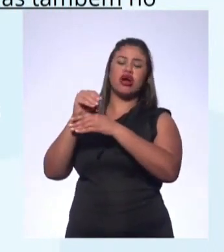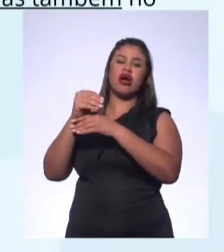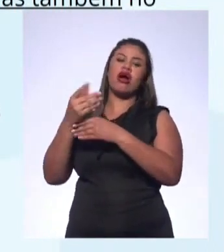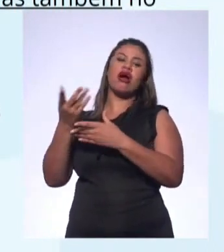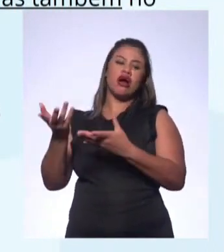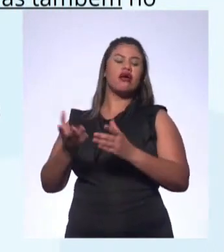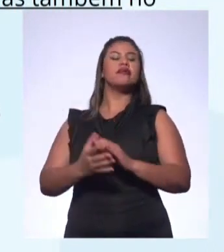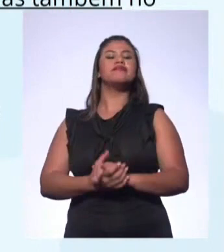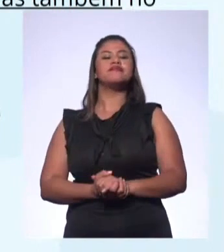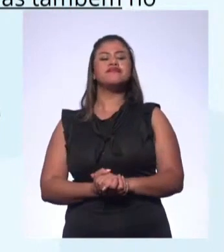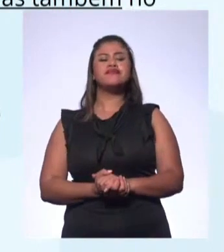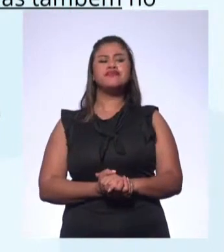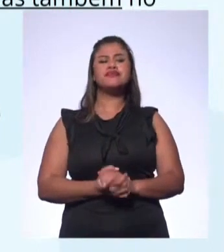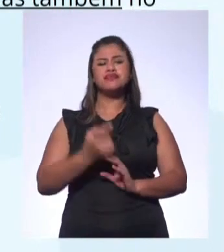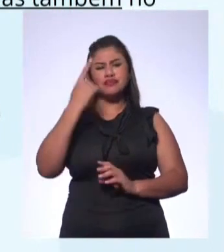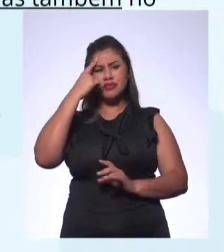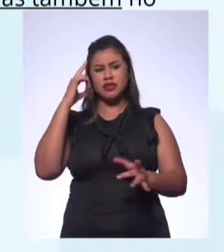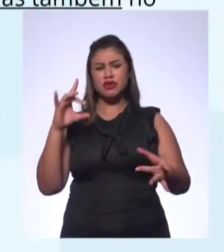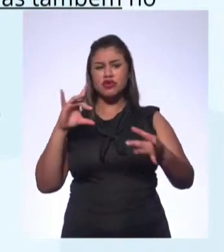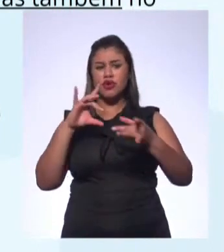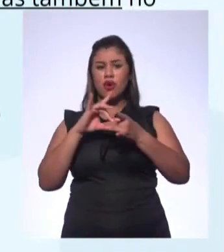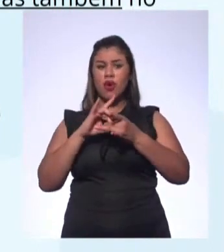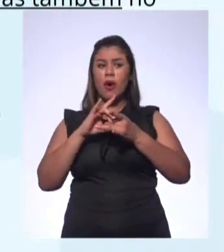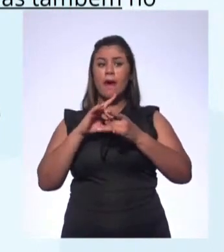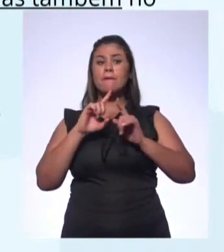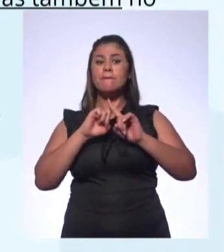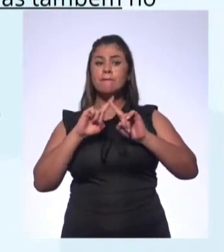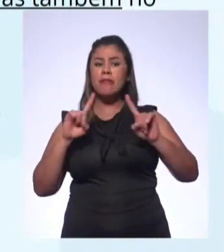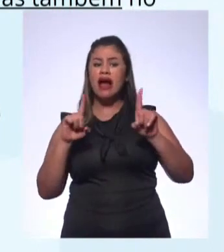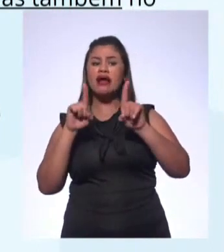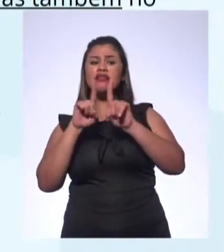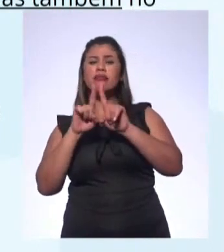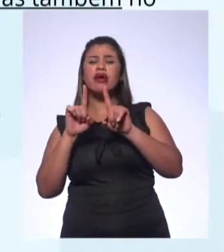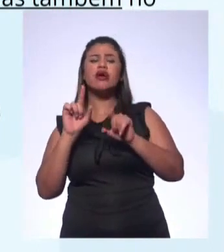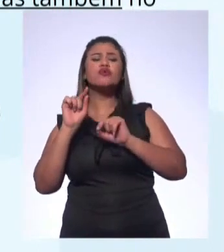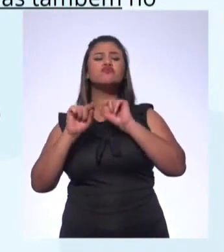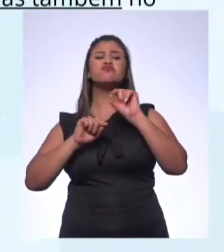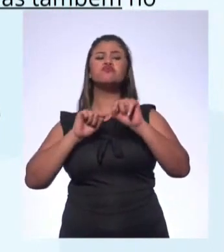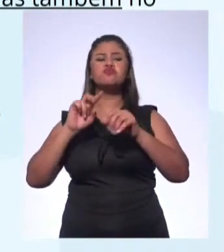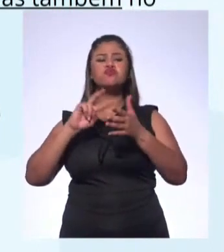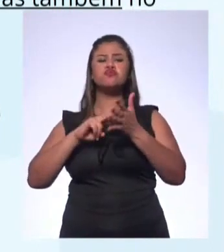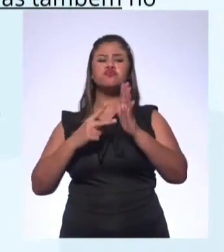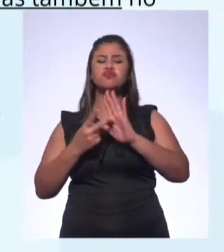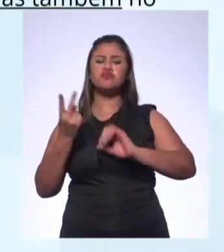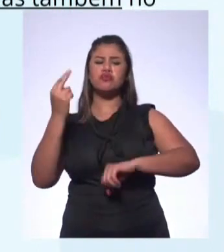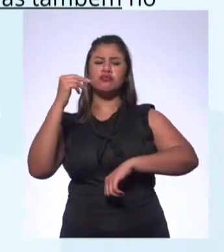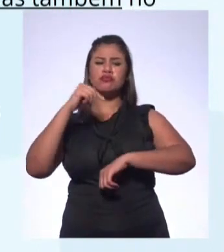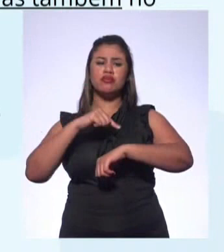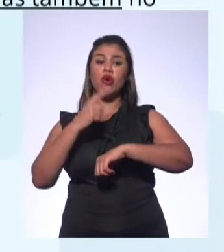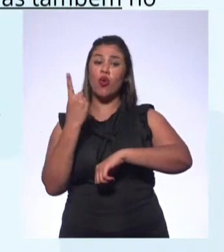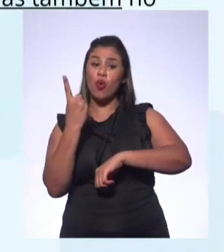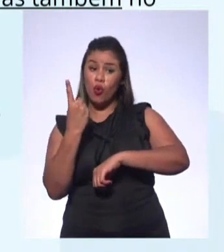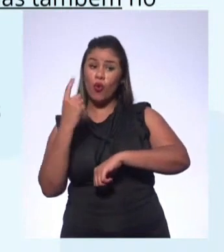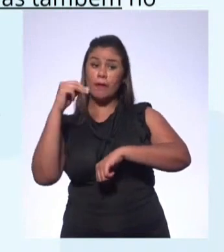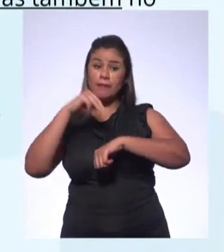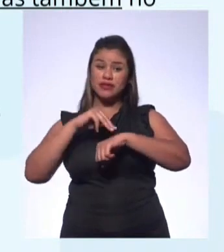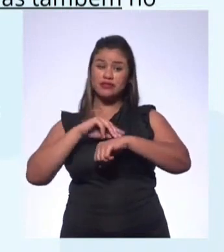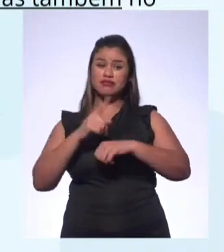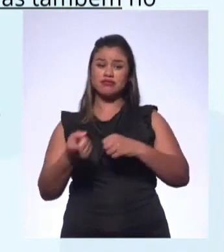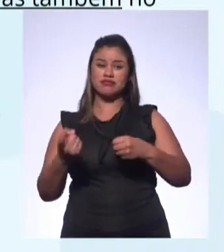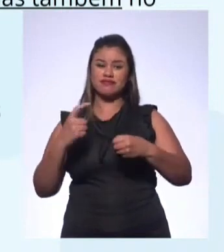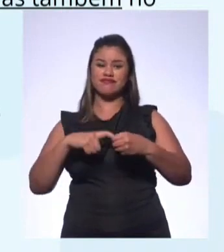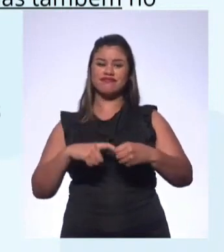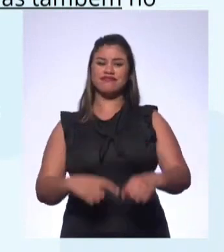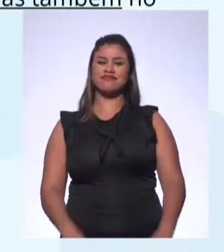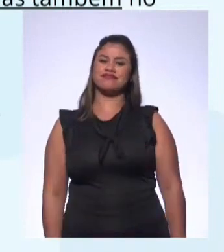Qual ideia os conectivos sublinhados relacionam no texto? Eu vou dar mais 1 minuto para vocês fazerem e a gente já